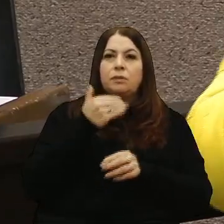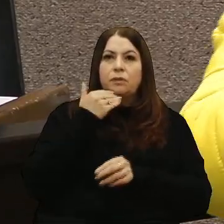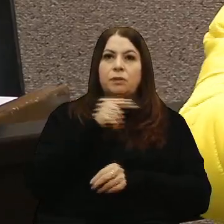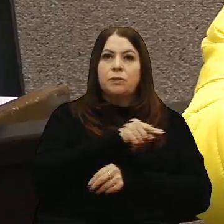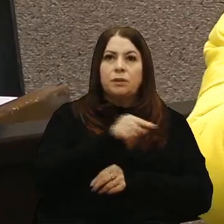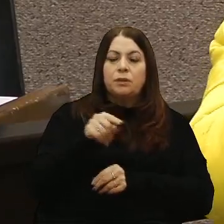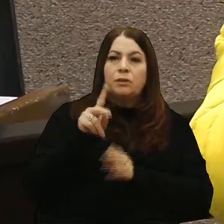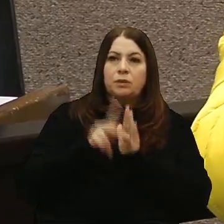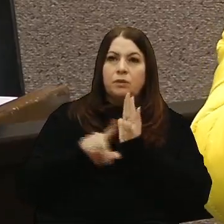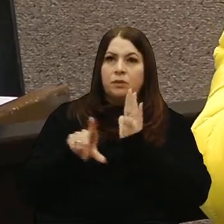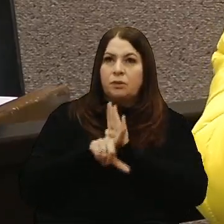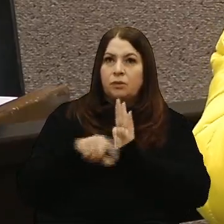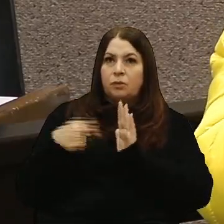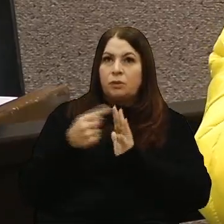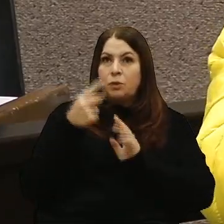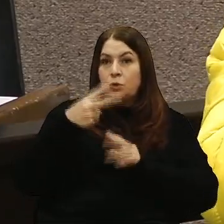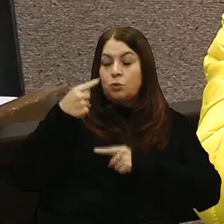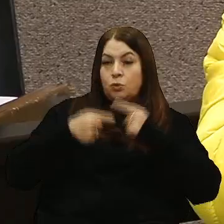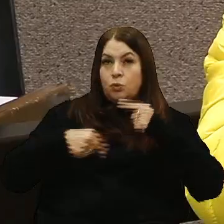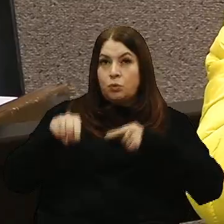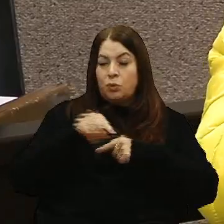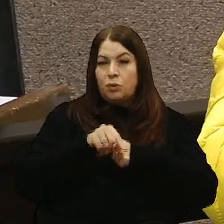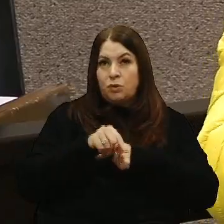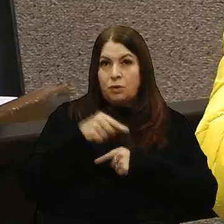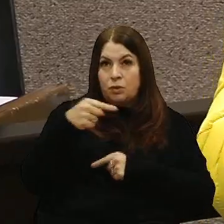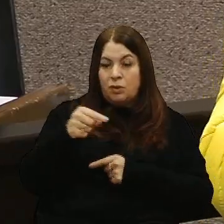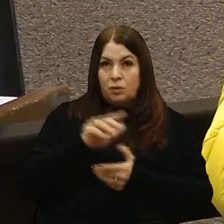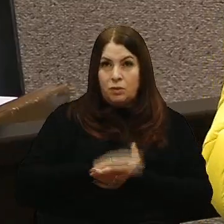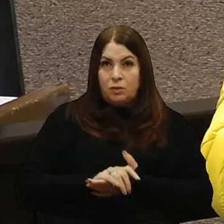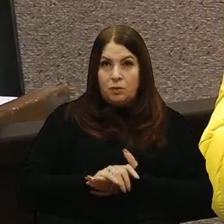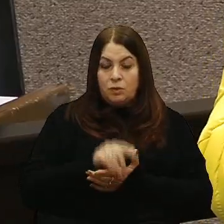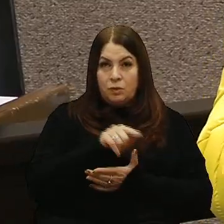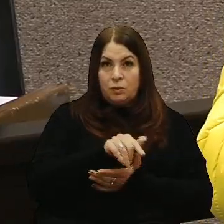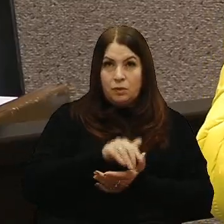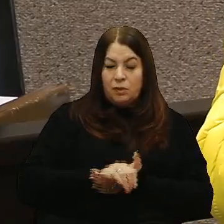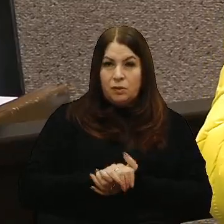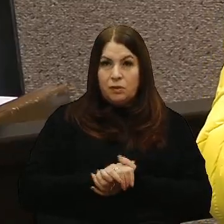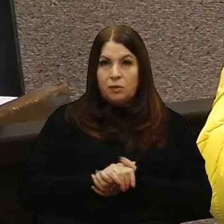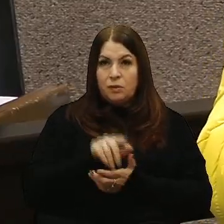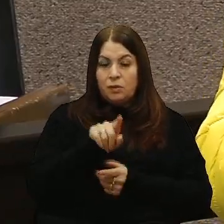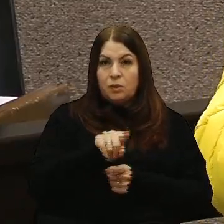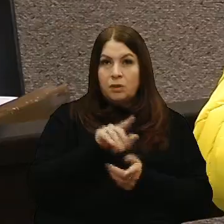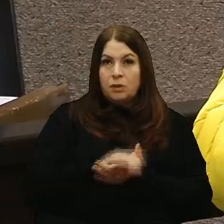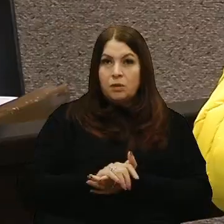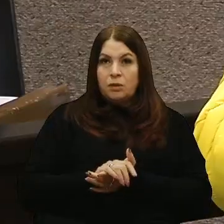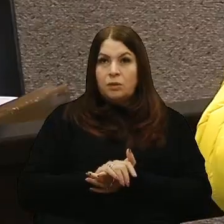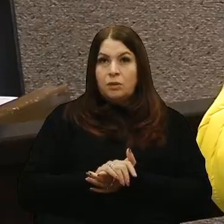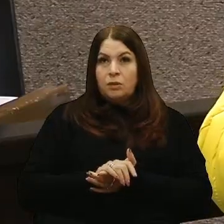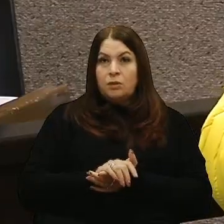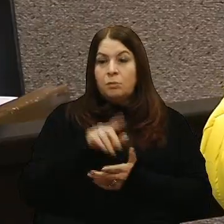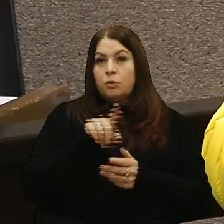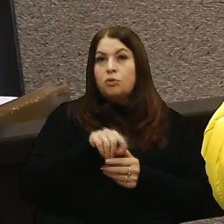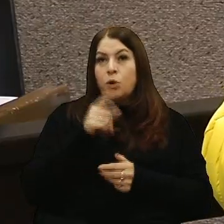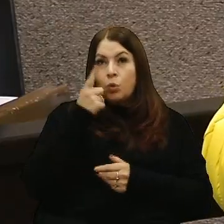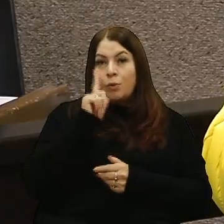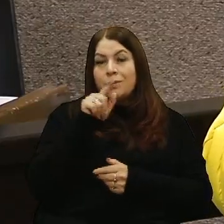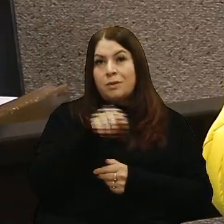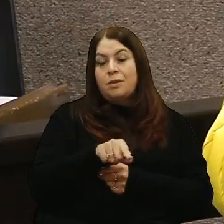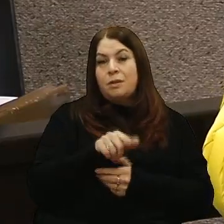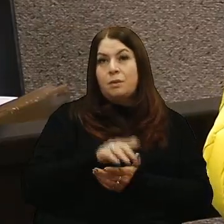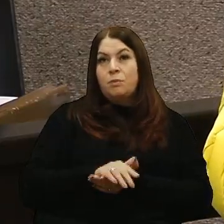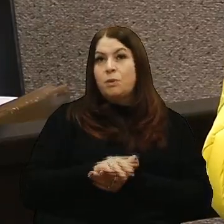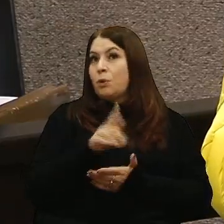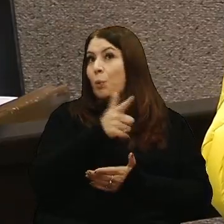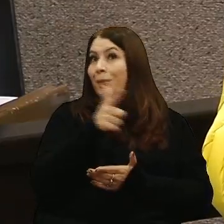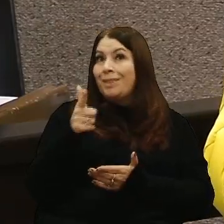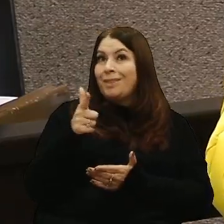nesse projeto que vai vir em segunda discussão em seguida, né? Hoje é só a primeira discussão, infelizmente ainda, mas já conseguimos não